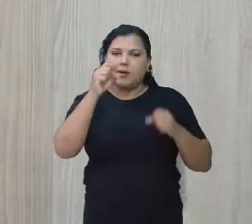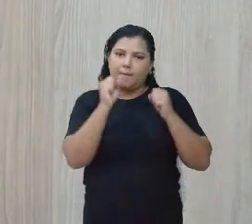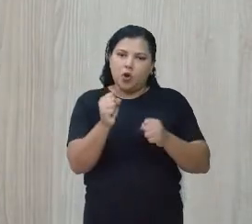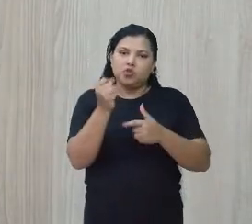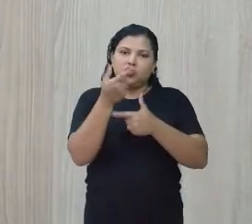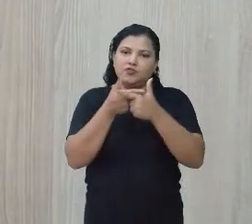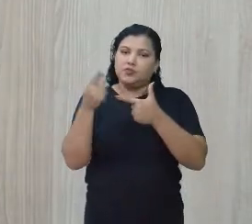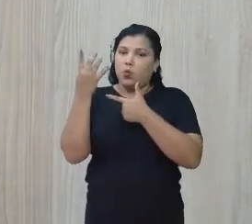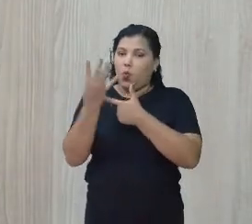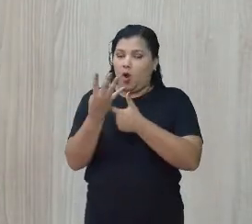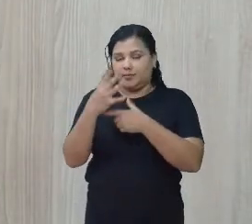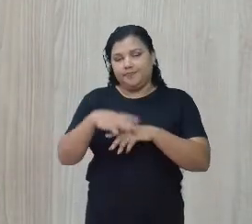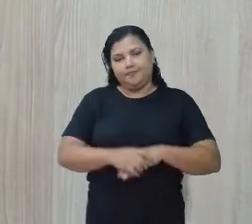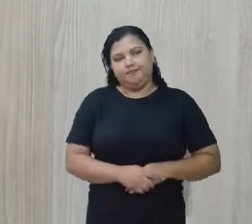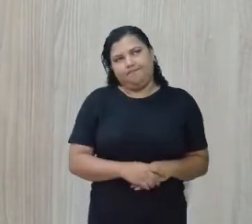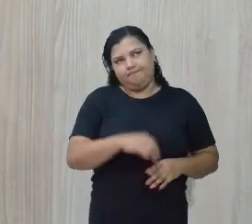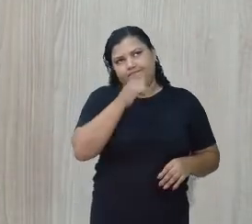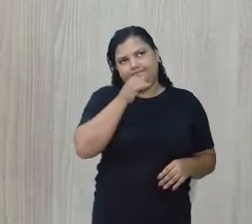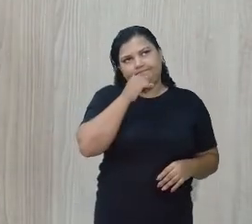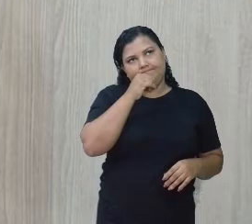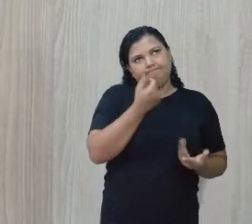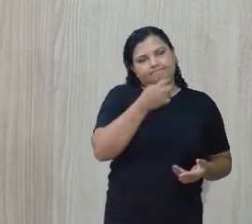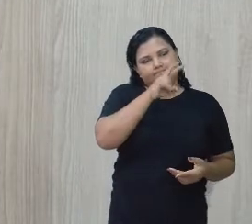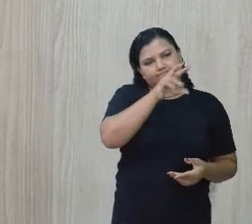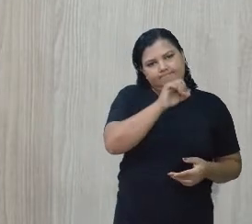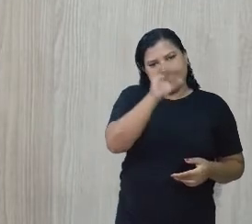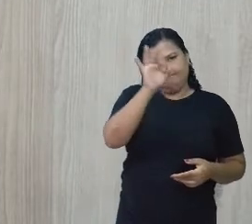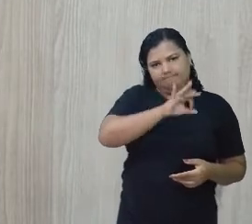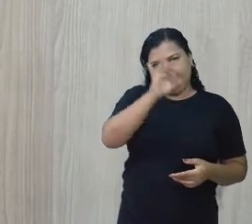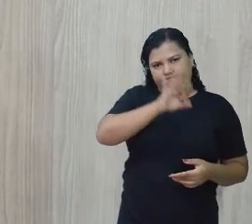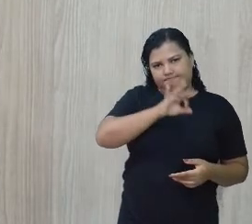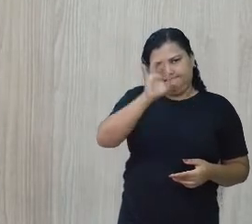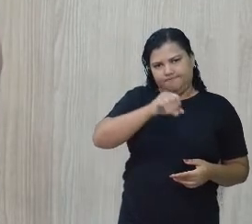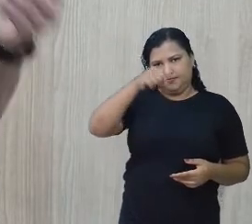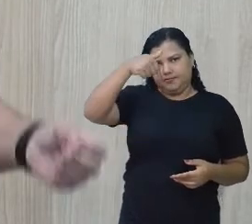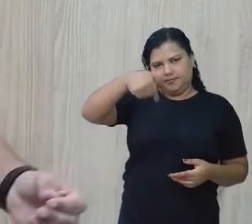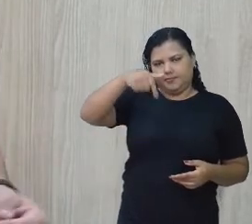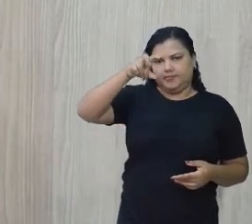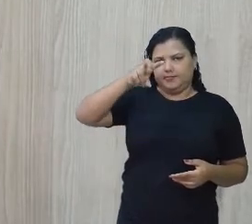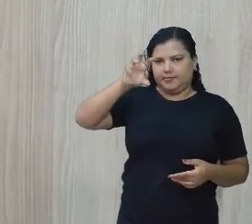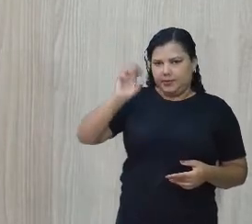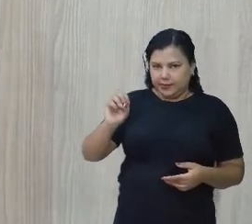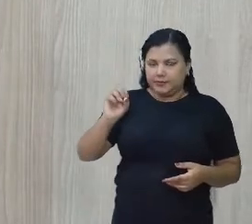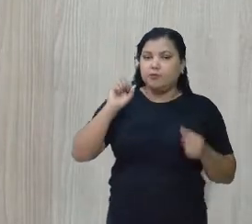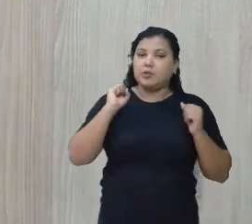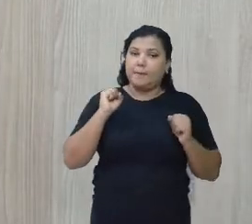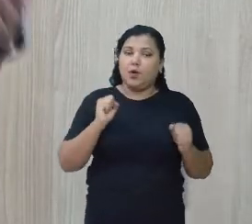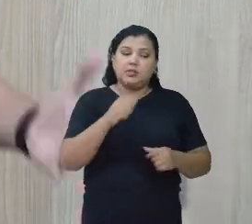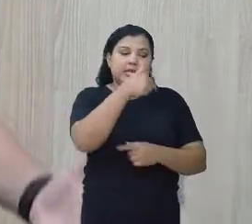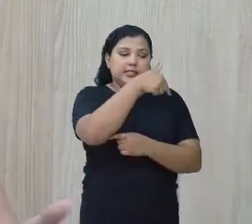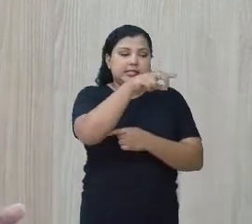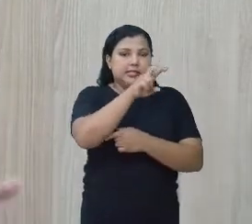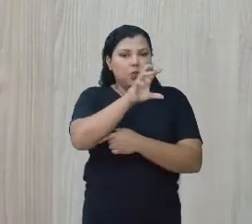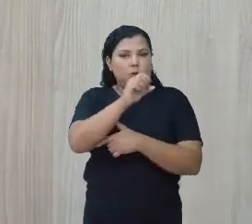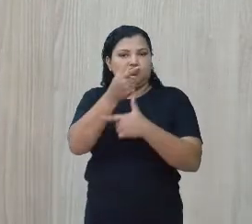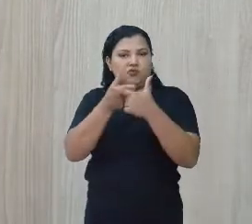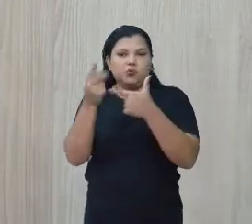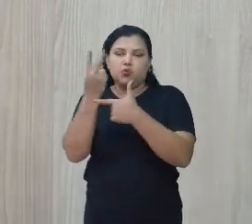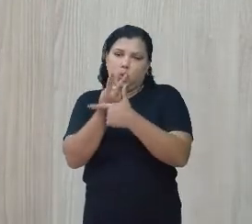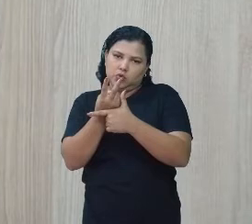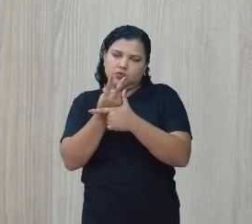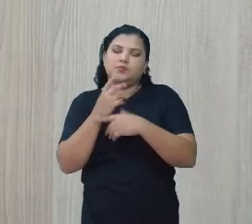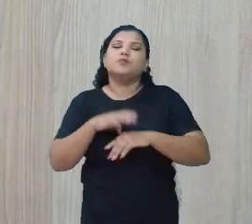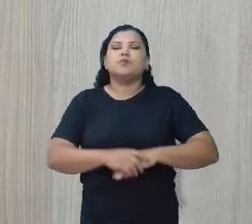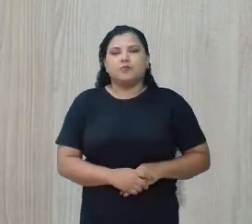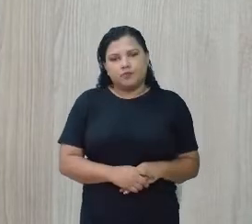por 4. Se você quiser calcular 50% de 750, é só pegar o 750 e dividir por